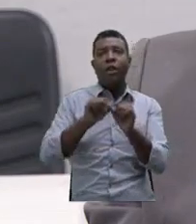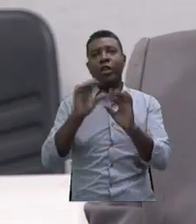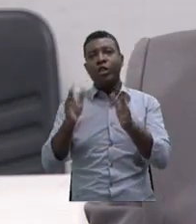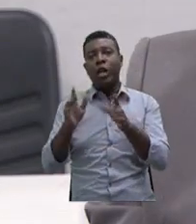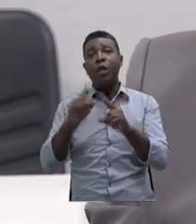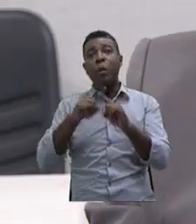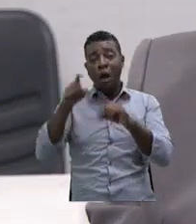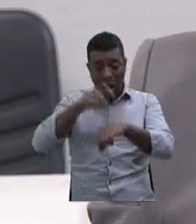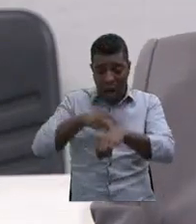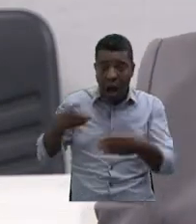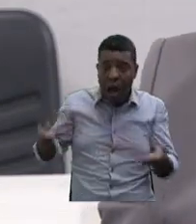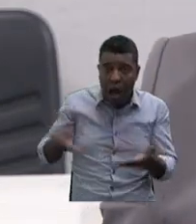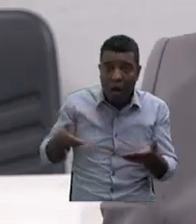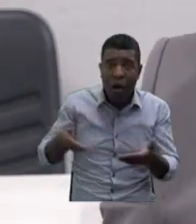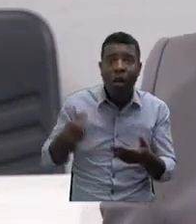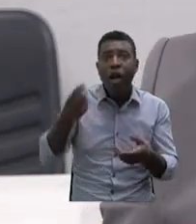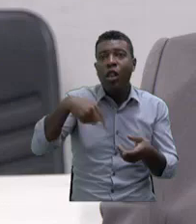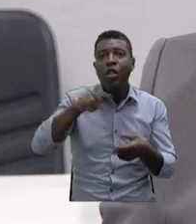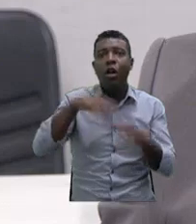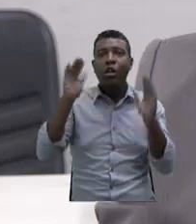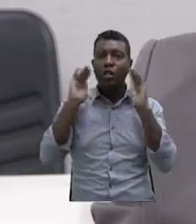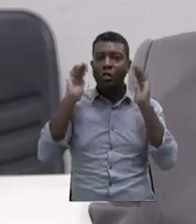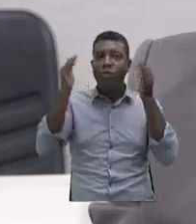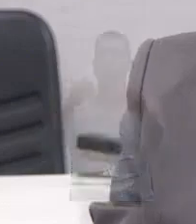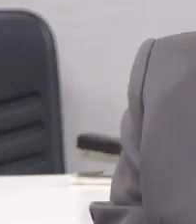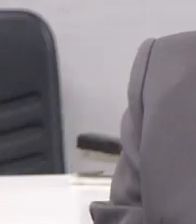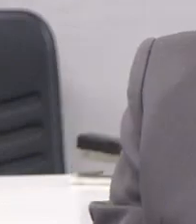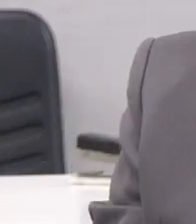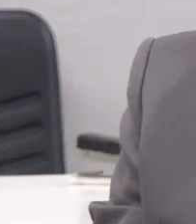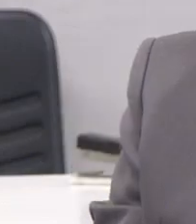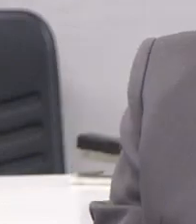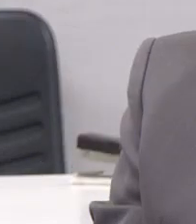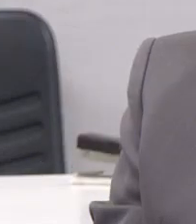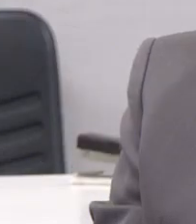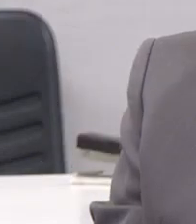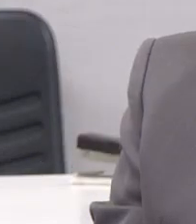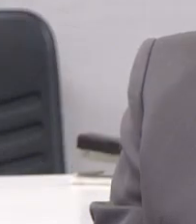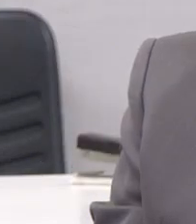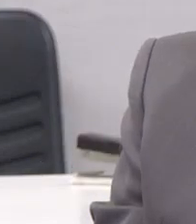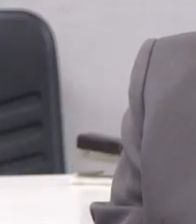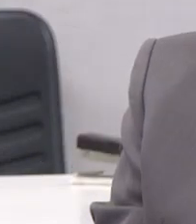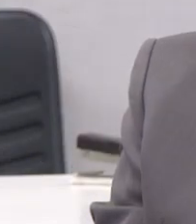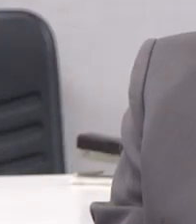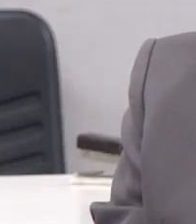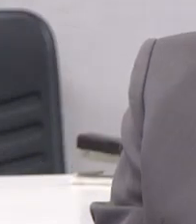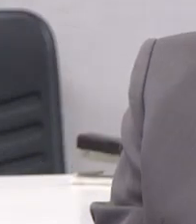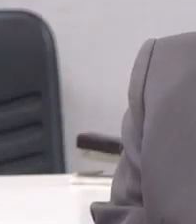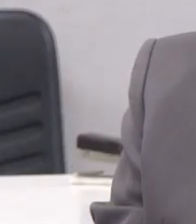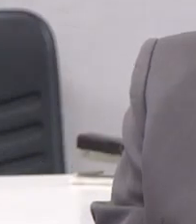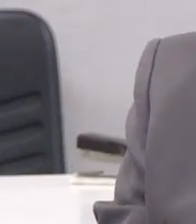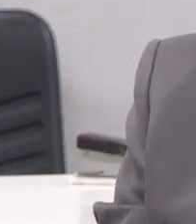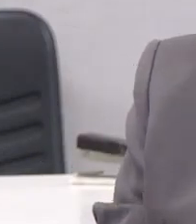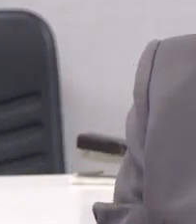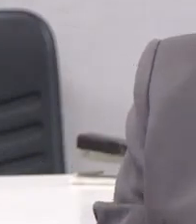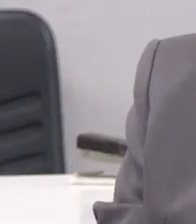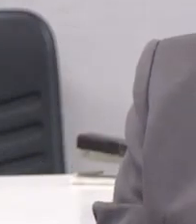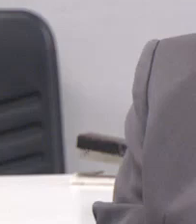estamos simplesmente focados na sensibilização dos municípios e na campanha junto à Rede Minas.